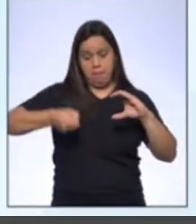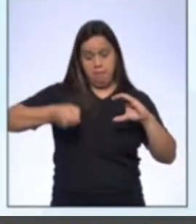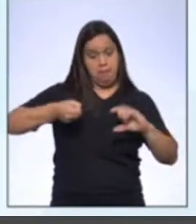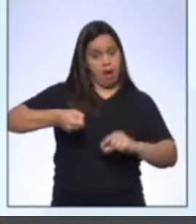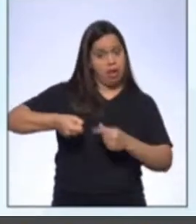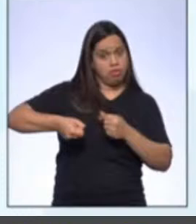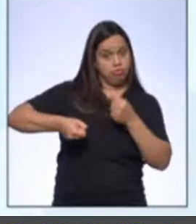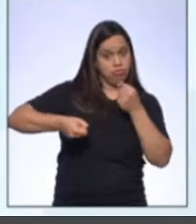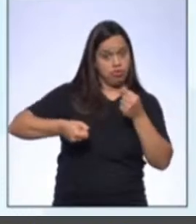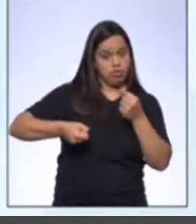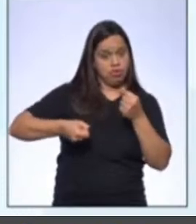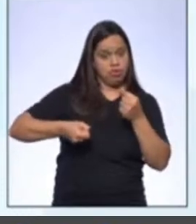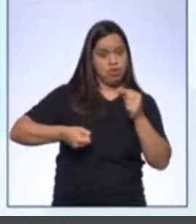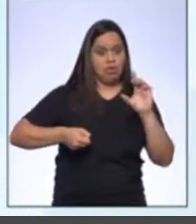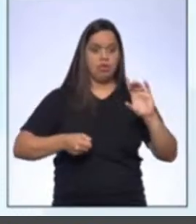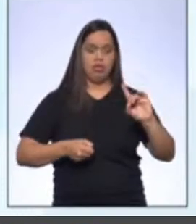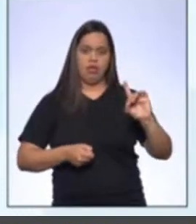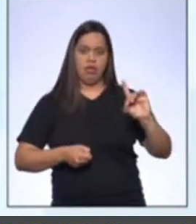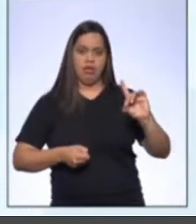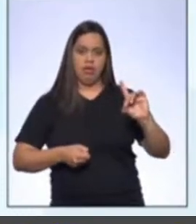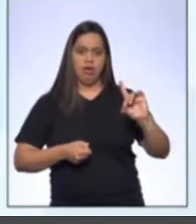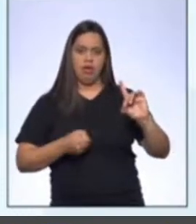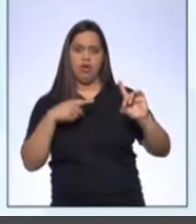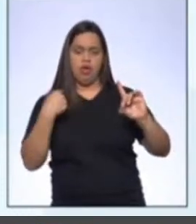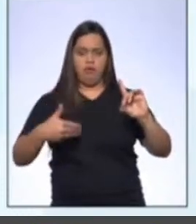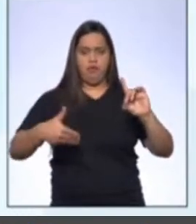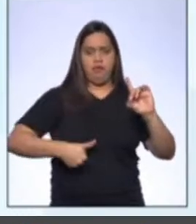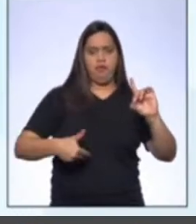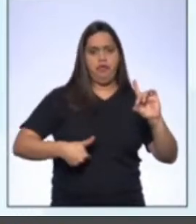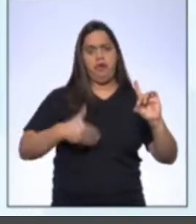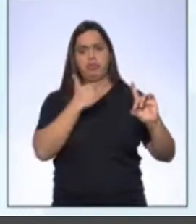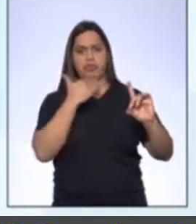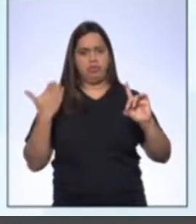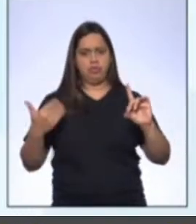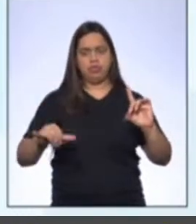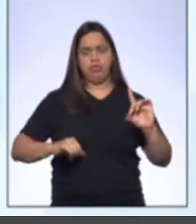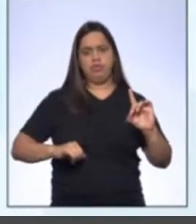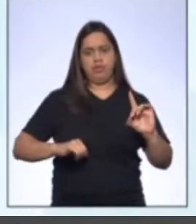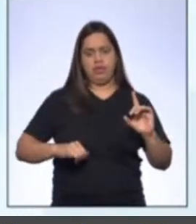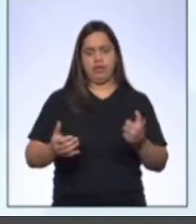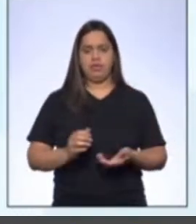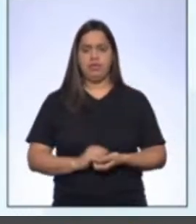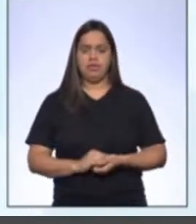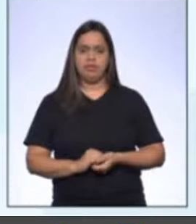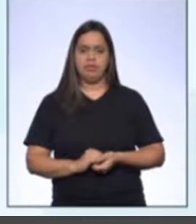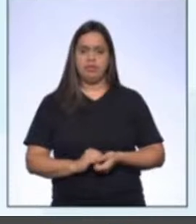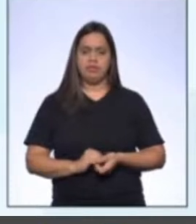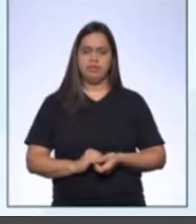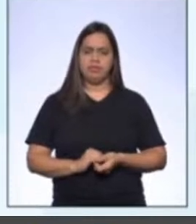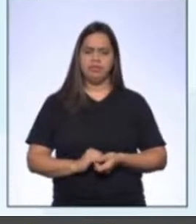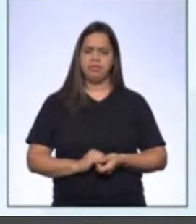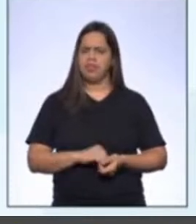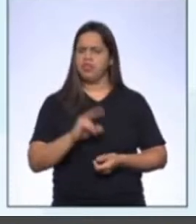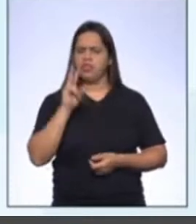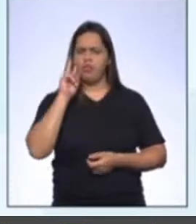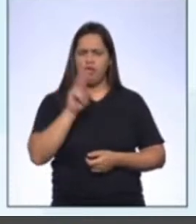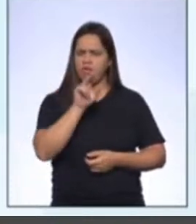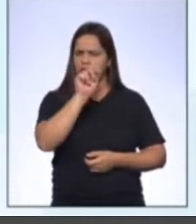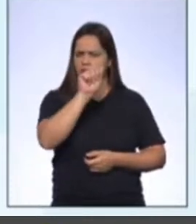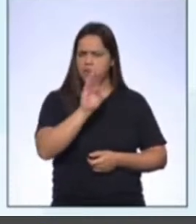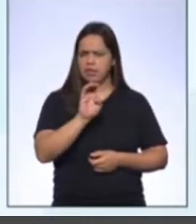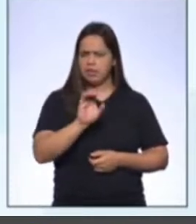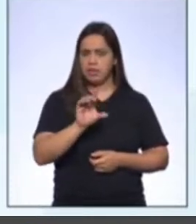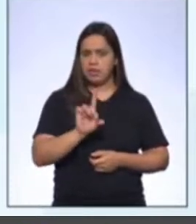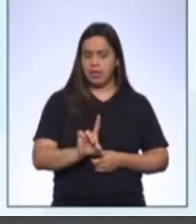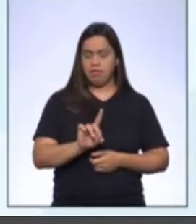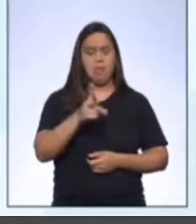dinheiro. D, de fome estão padecendo. Se a gente for marcando uma, a gente vai